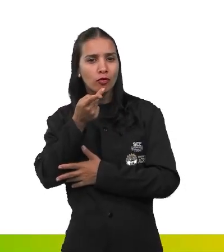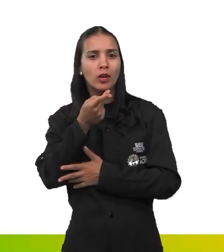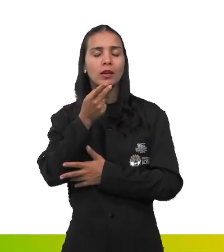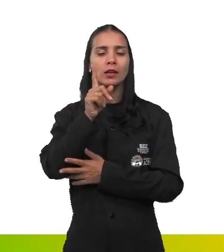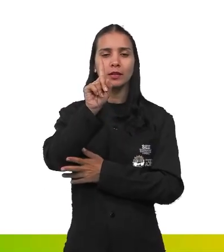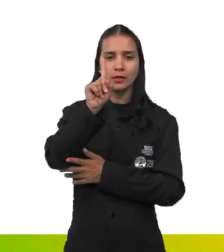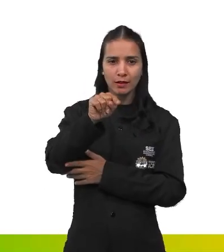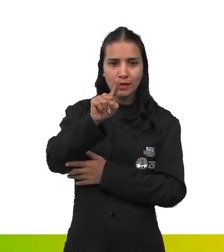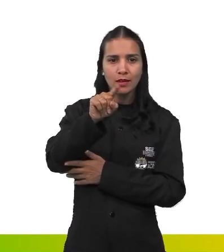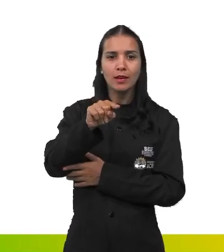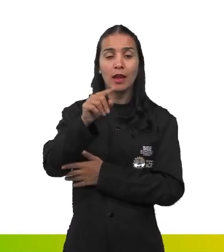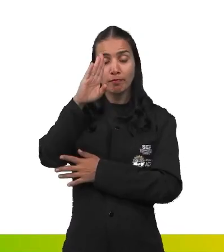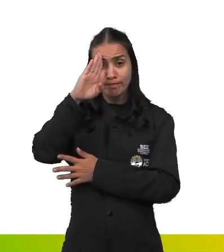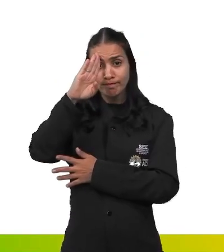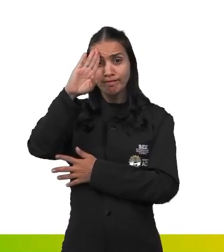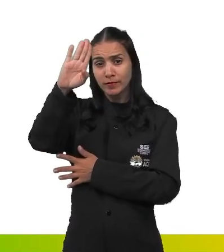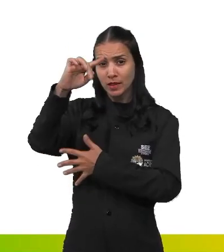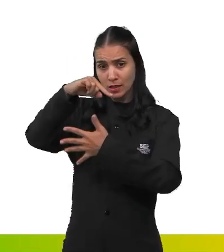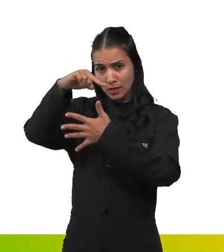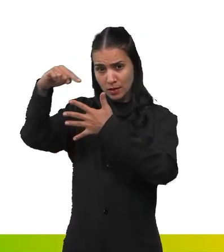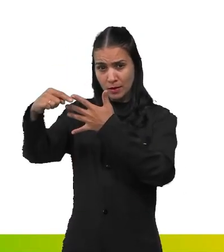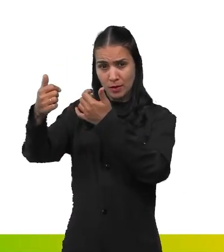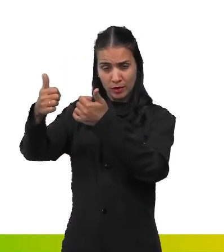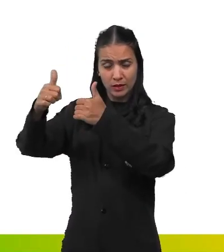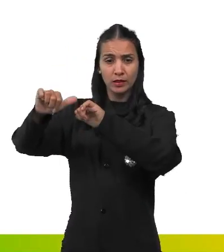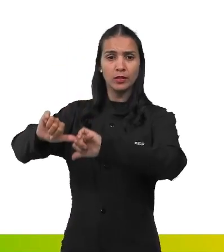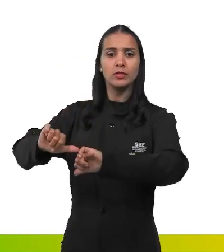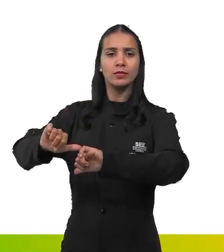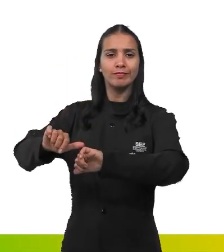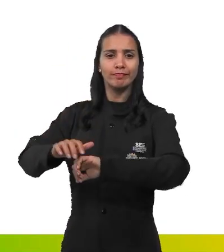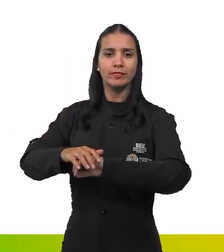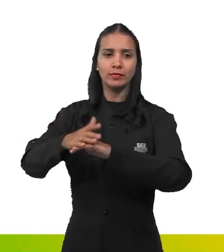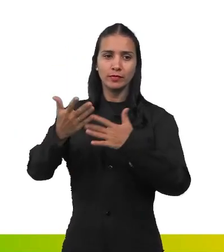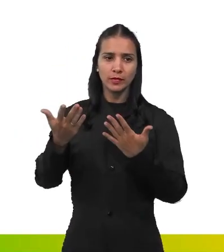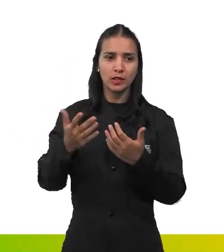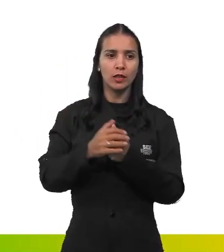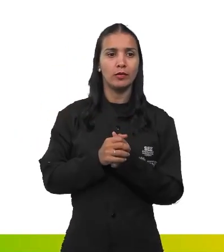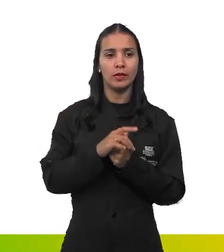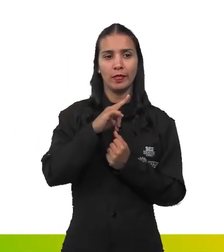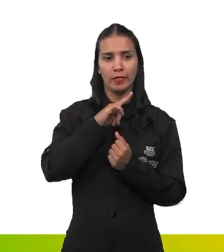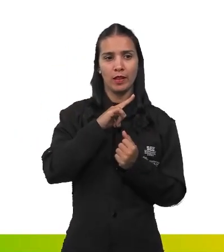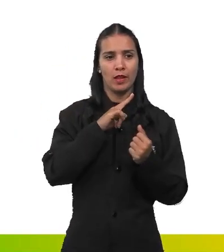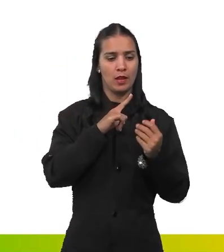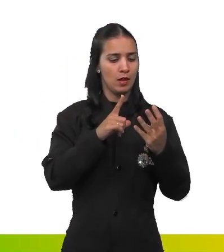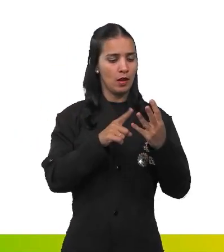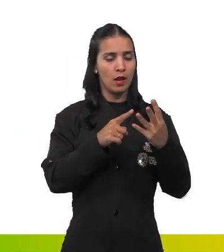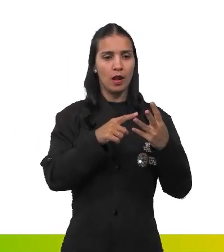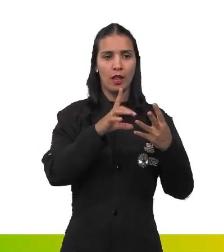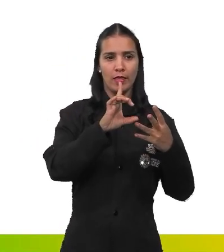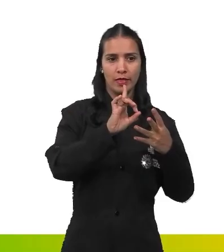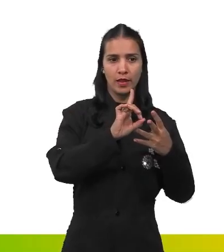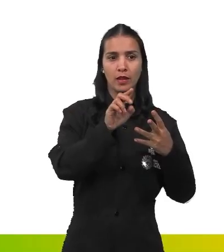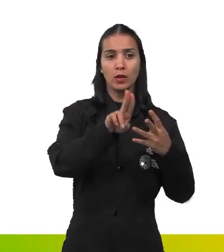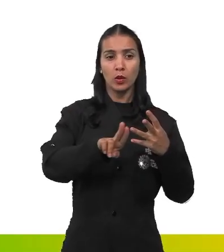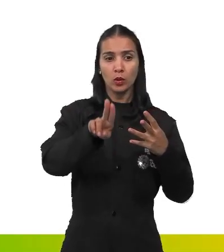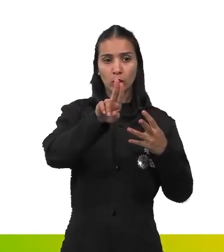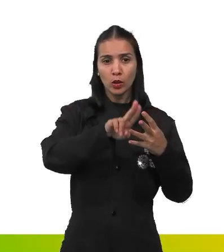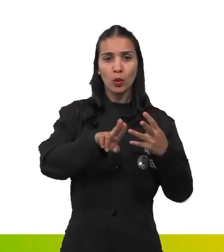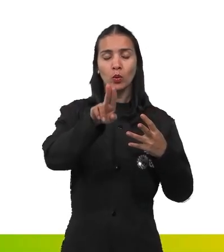negativos. Só para a gente conferir as outras, letra D, uso excessivo de trilha sonora ao vivo durante as